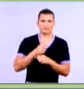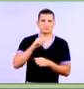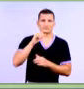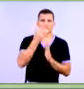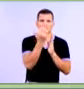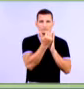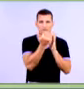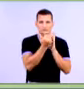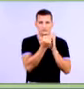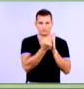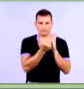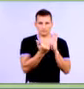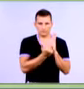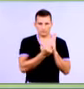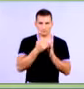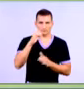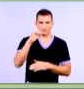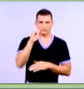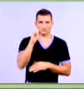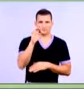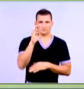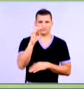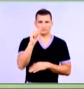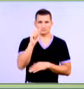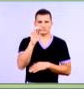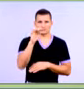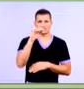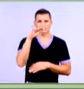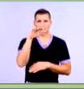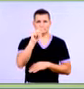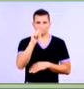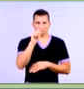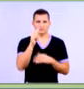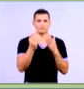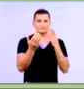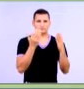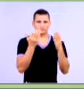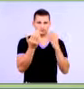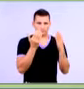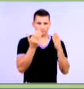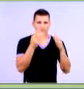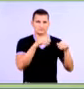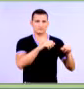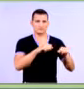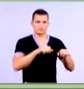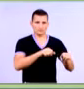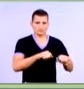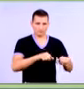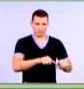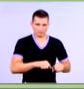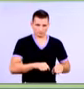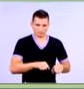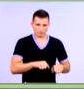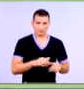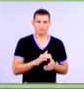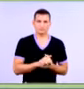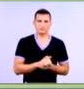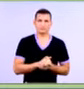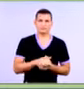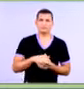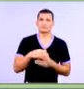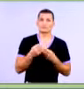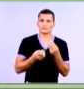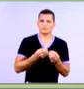estática. Estática, eu faço aquela analogia do meu armário de gavetas, né? E eu estou trabalhando de forma o quê?